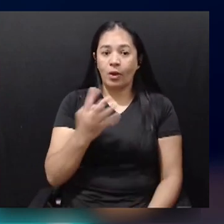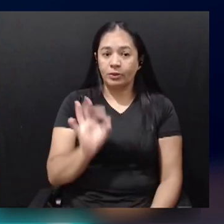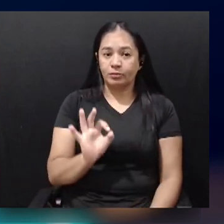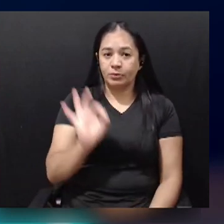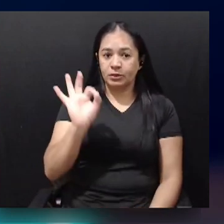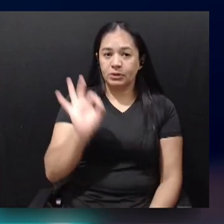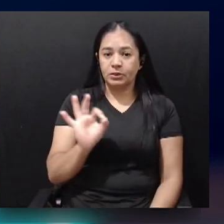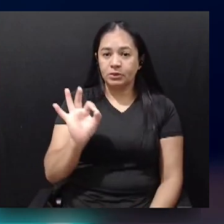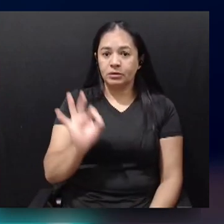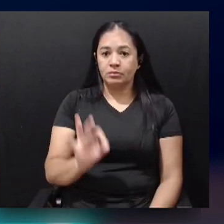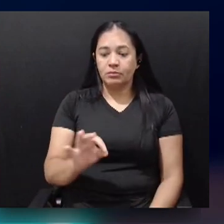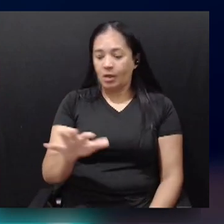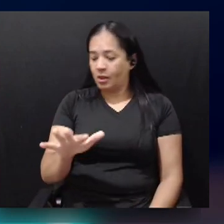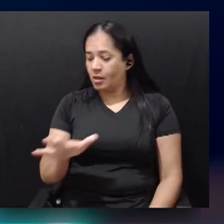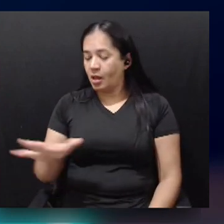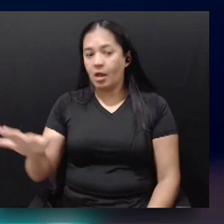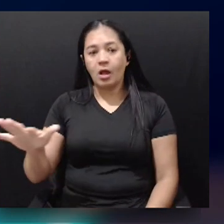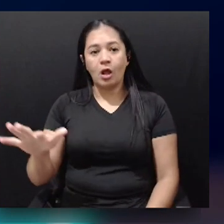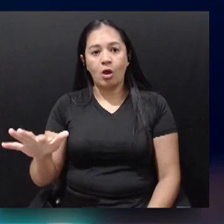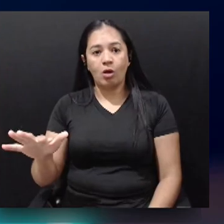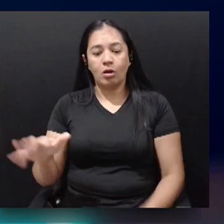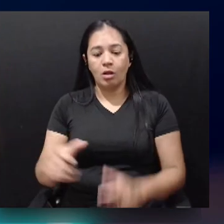área florestada aumentou